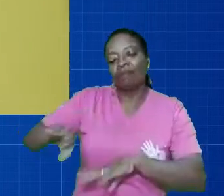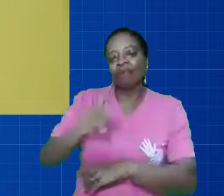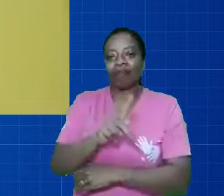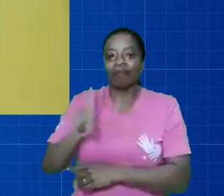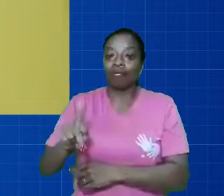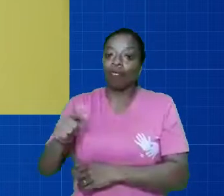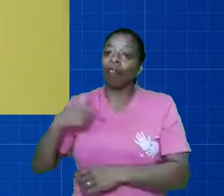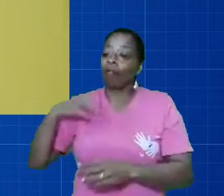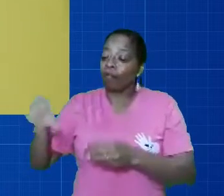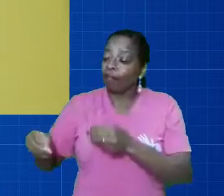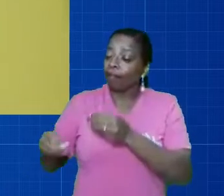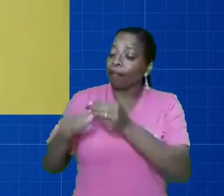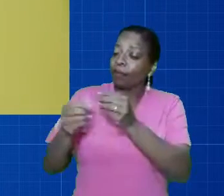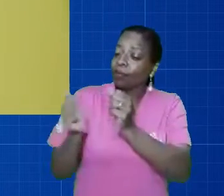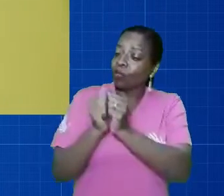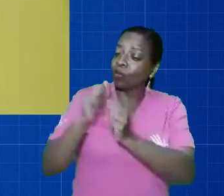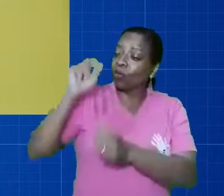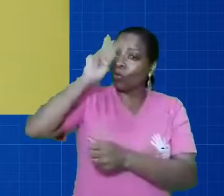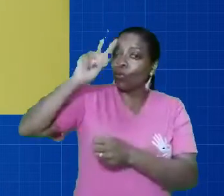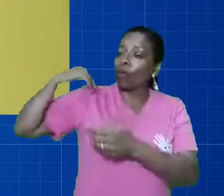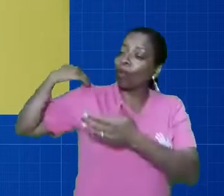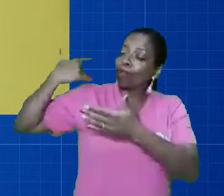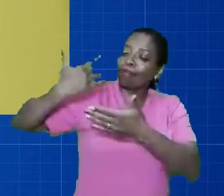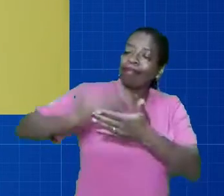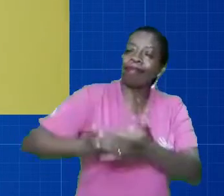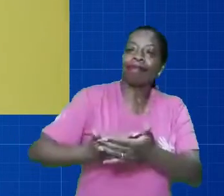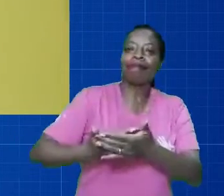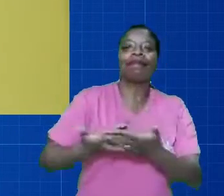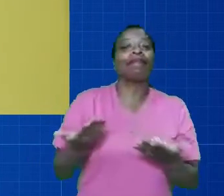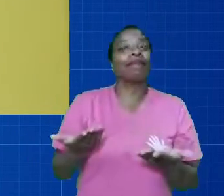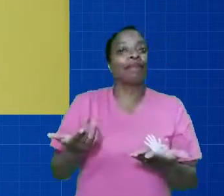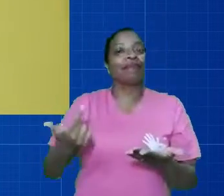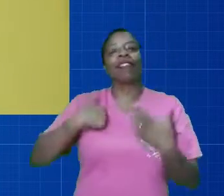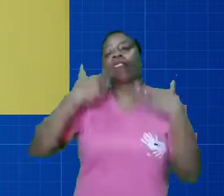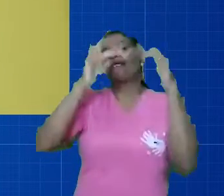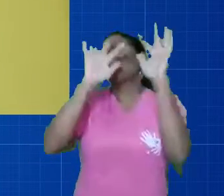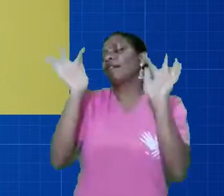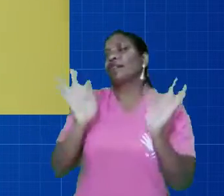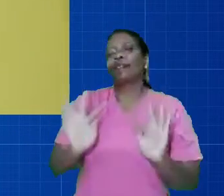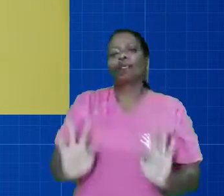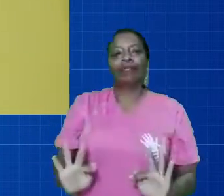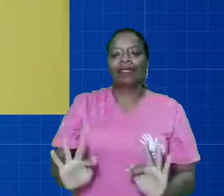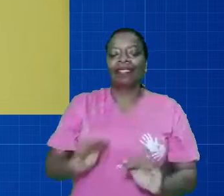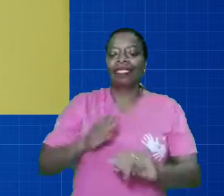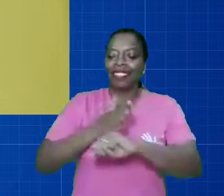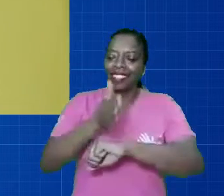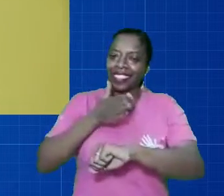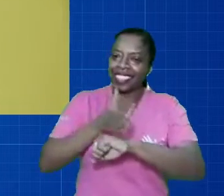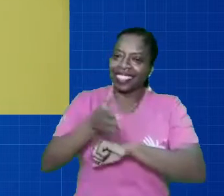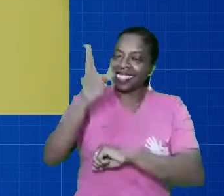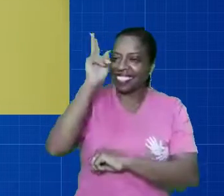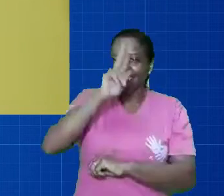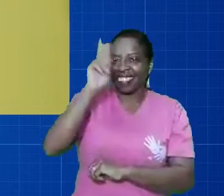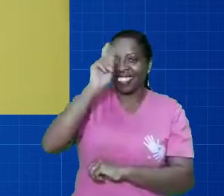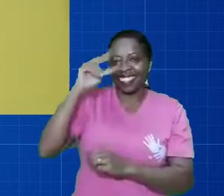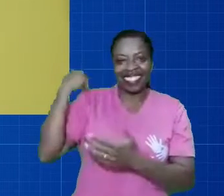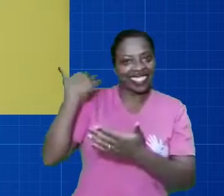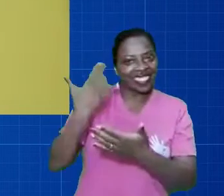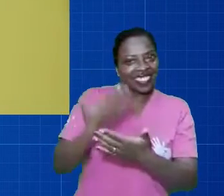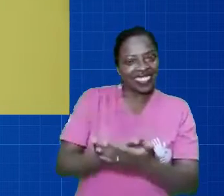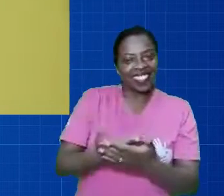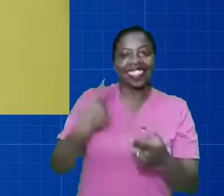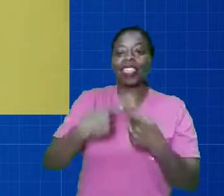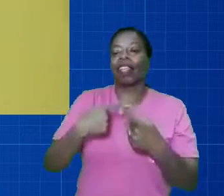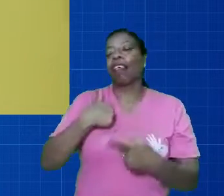aí da oficina de artes, né? E fico muito feliz por fazer parte dessa história, porque eu gostava muito